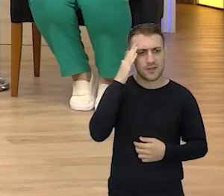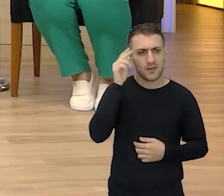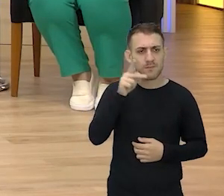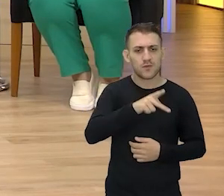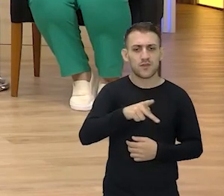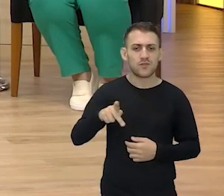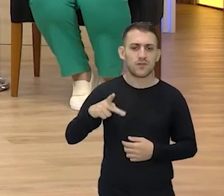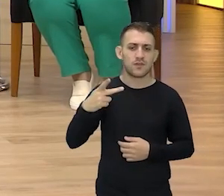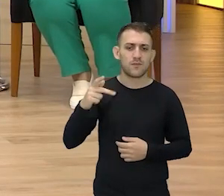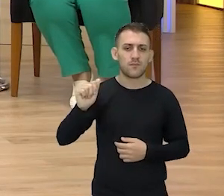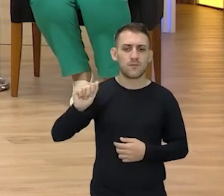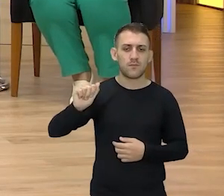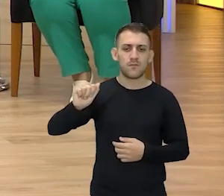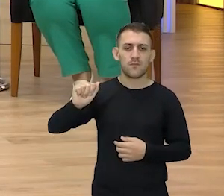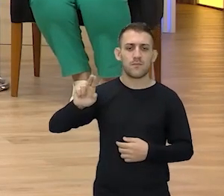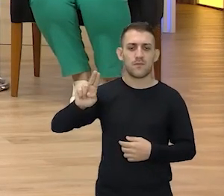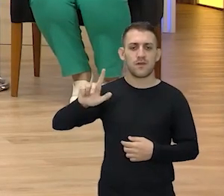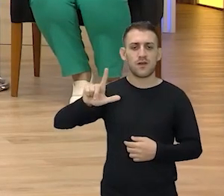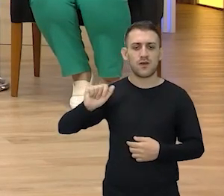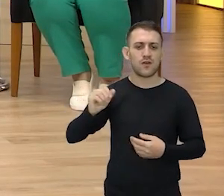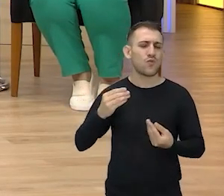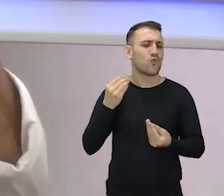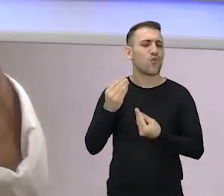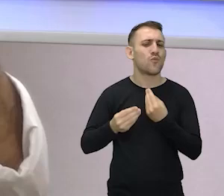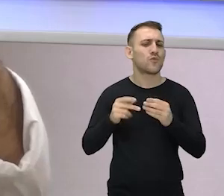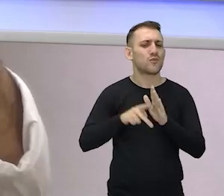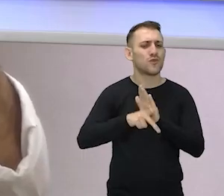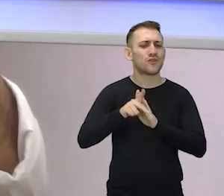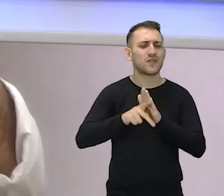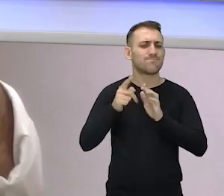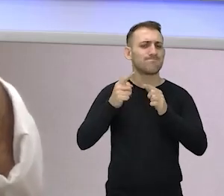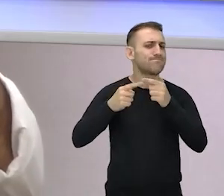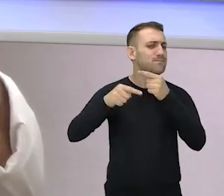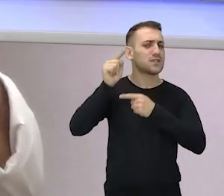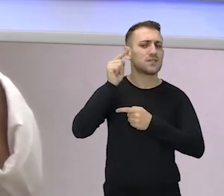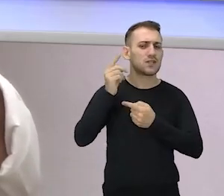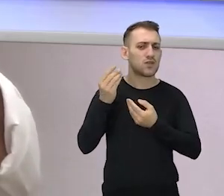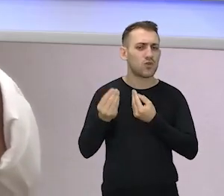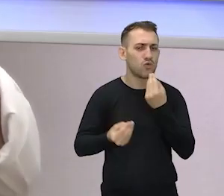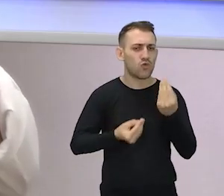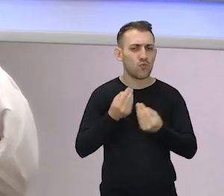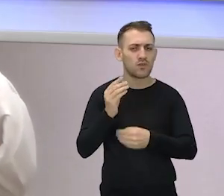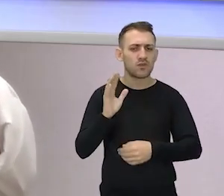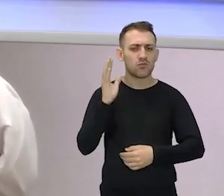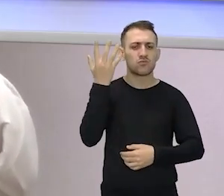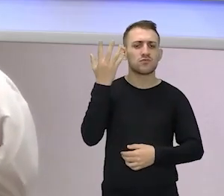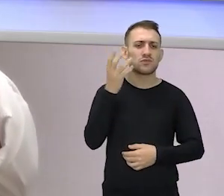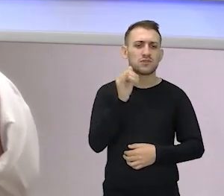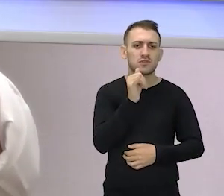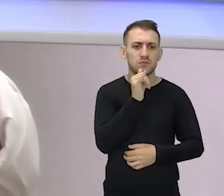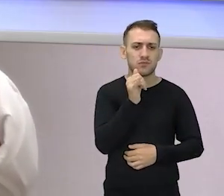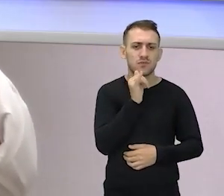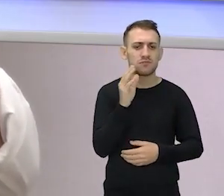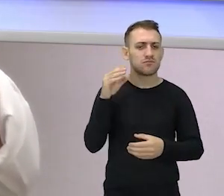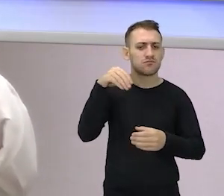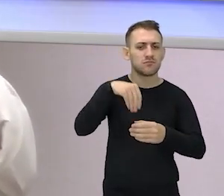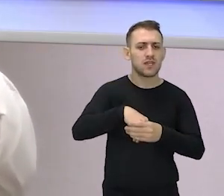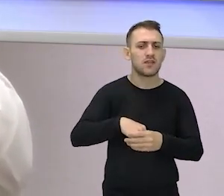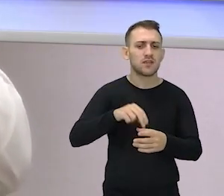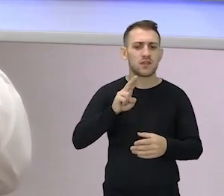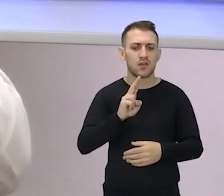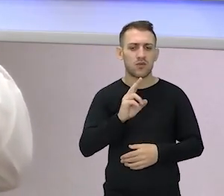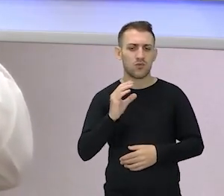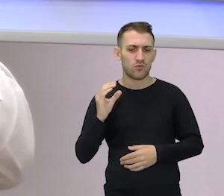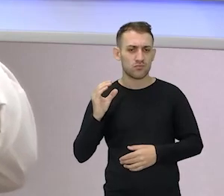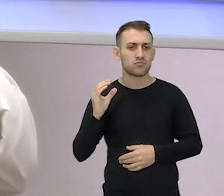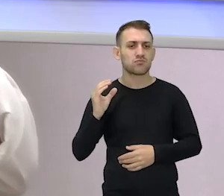professora Paula como que se desenvolveu esse projeto, como ele aconteceu dentro da unidade